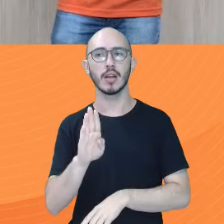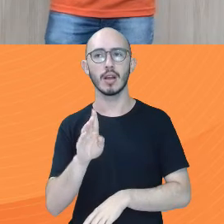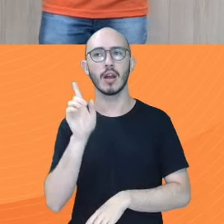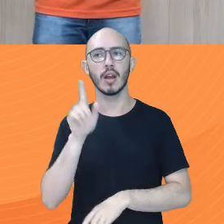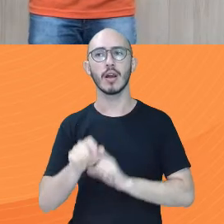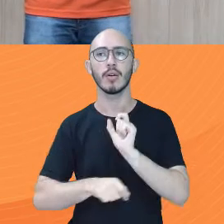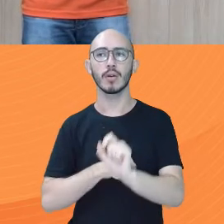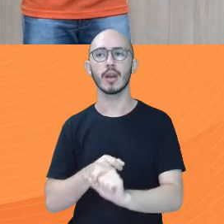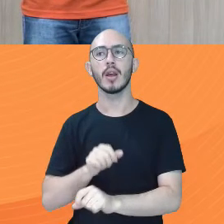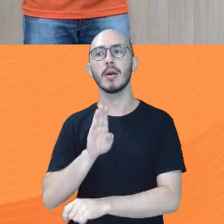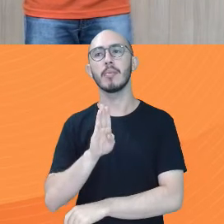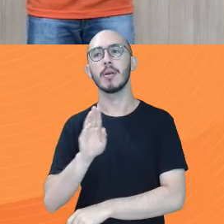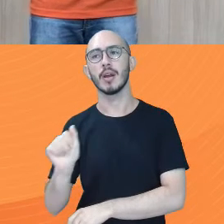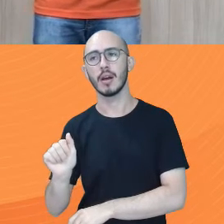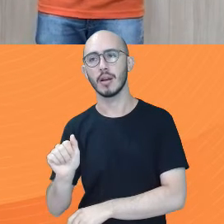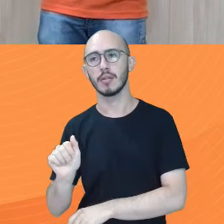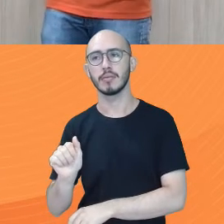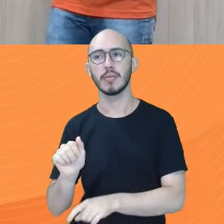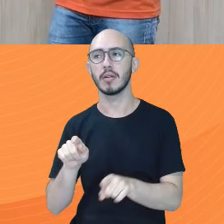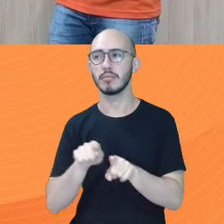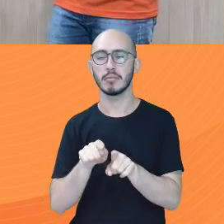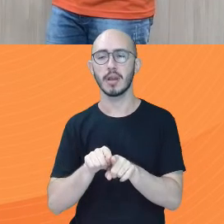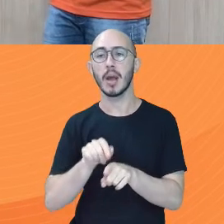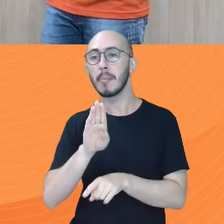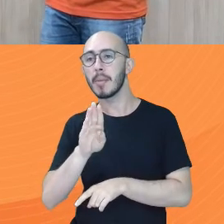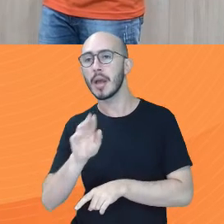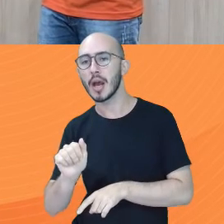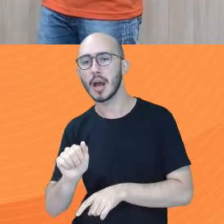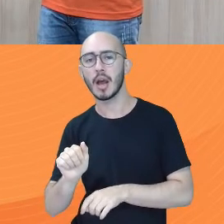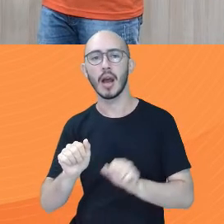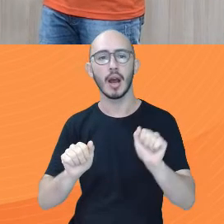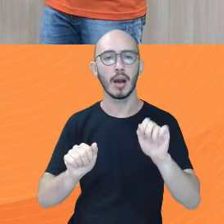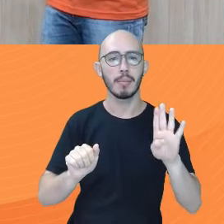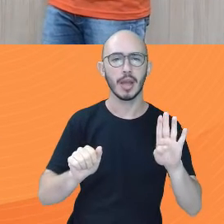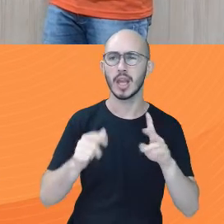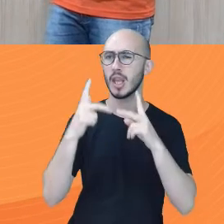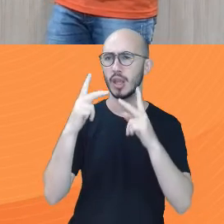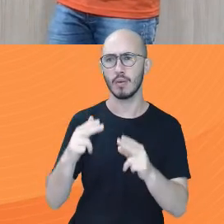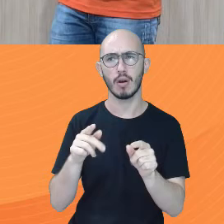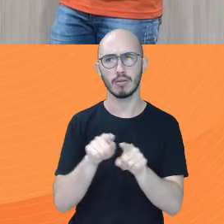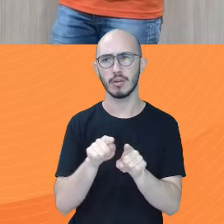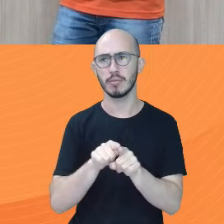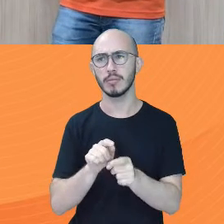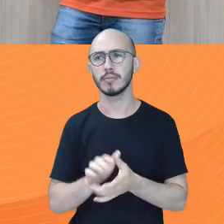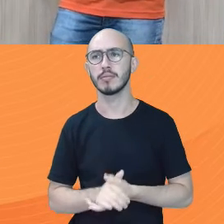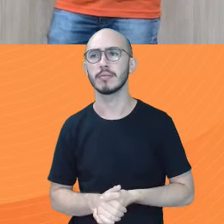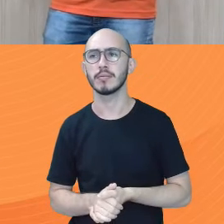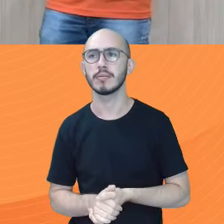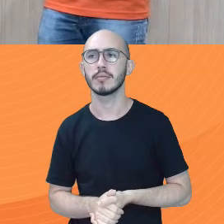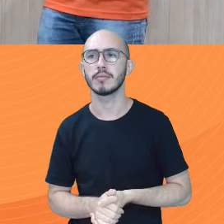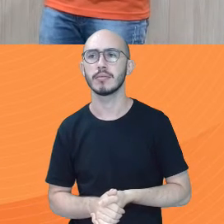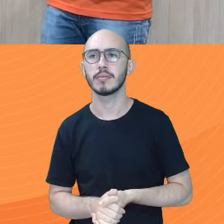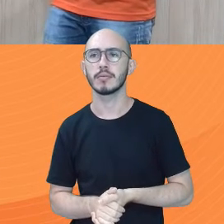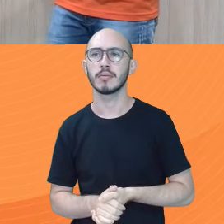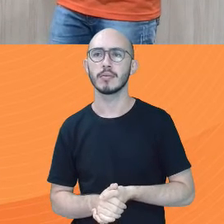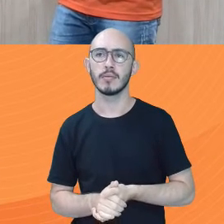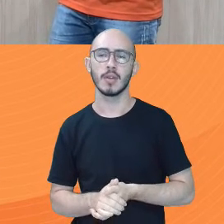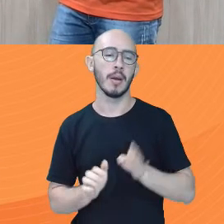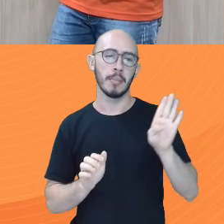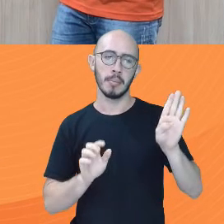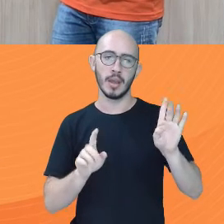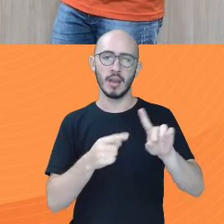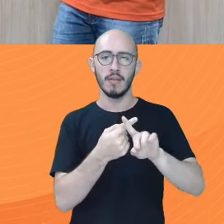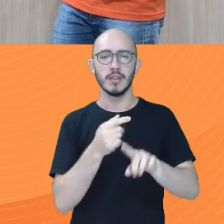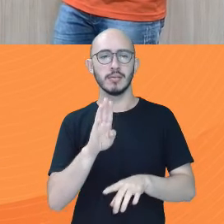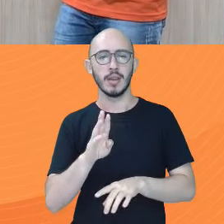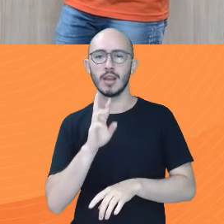BA. E AB dá a mesma coisa, tá bom? Então eu coloquei ali AB para ficar bem organizado para você, tá bom? E B vezes B